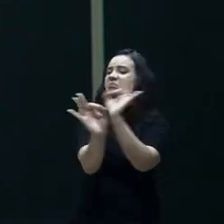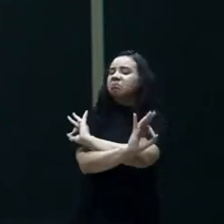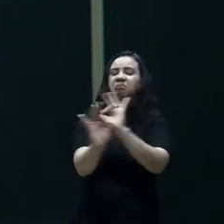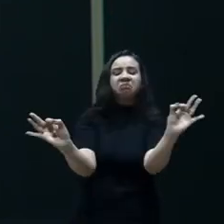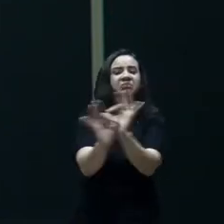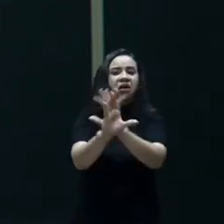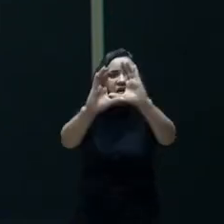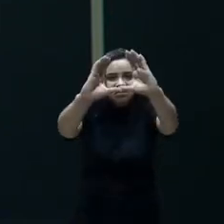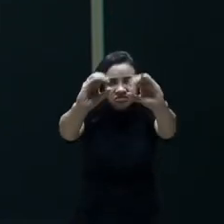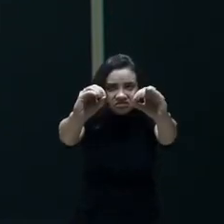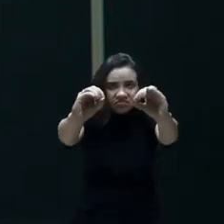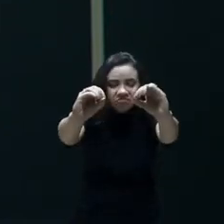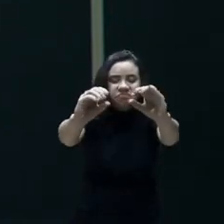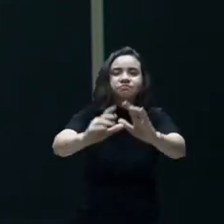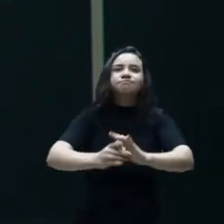nada.